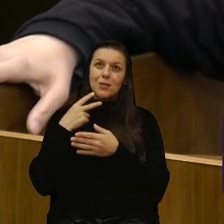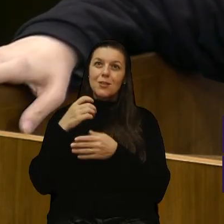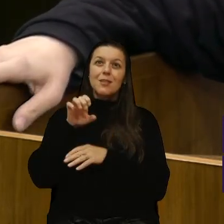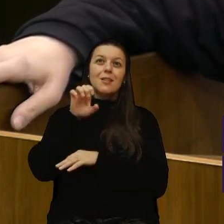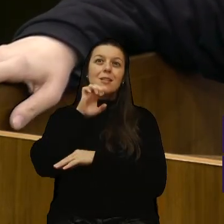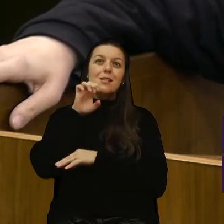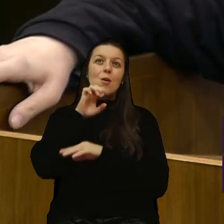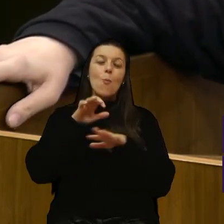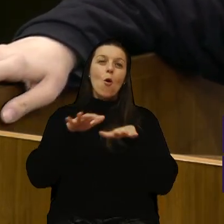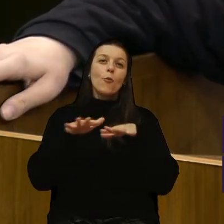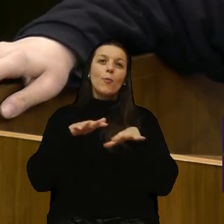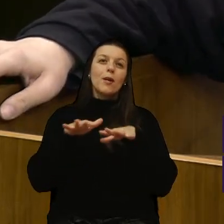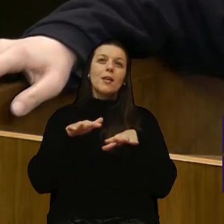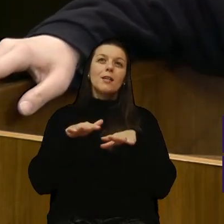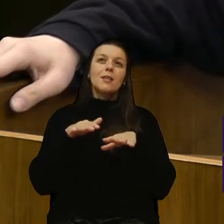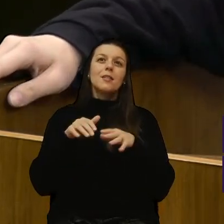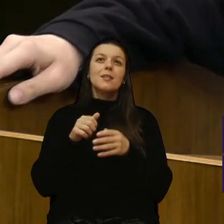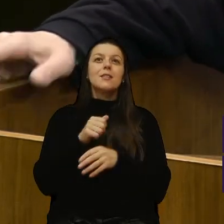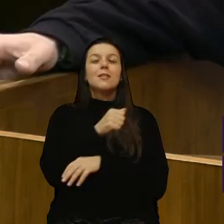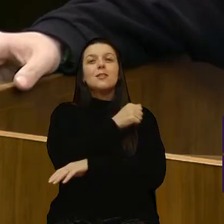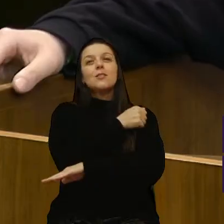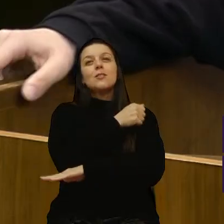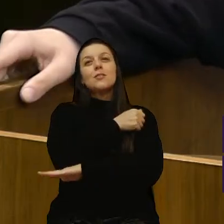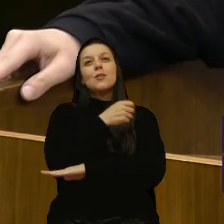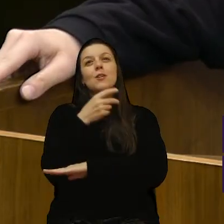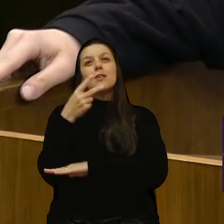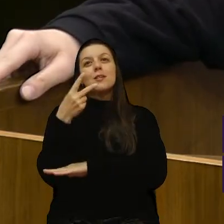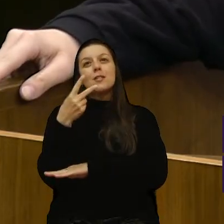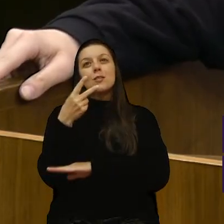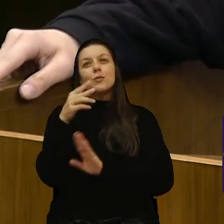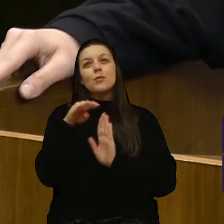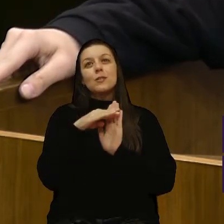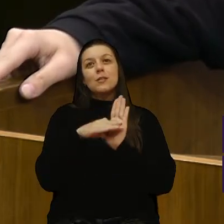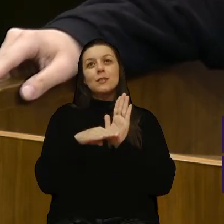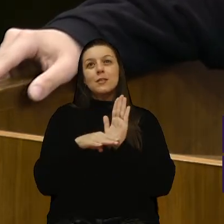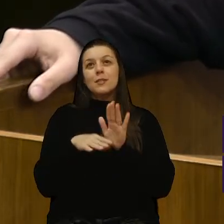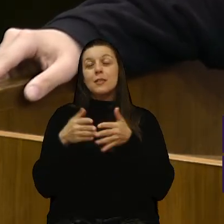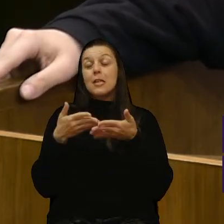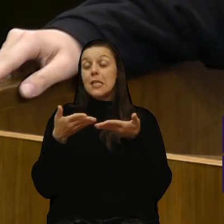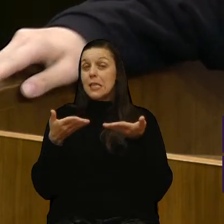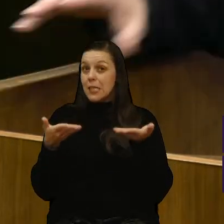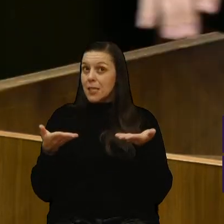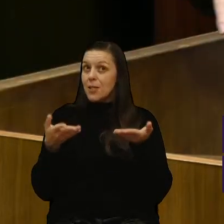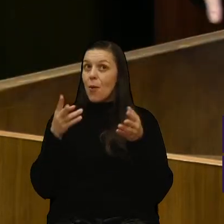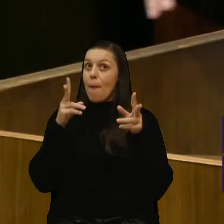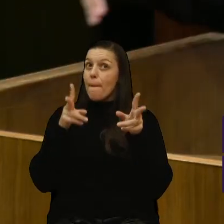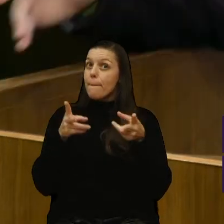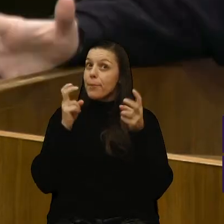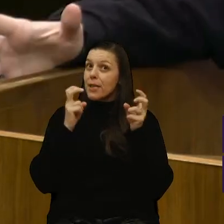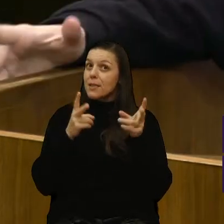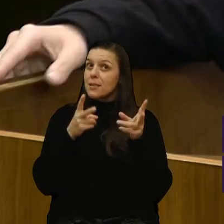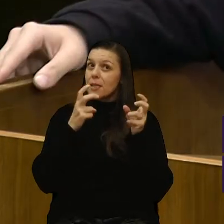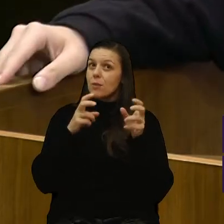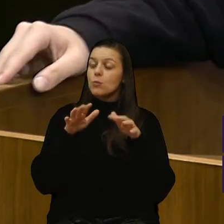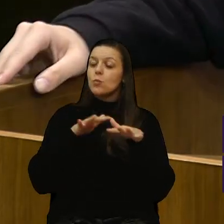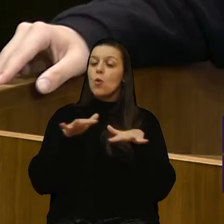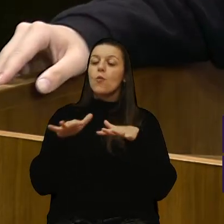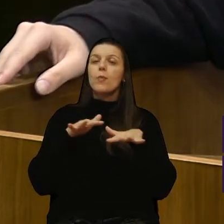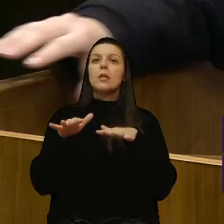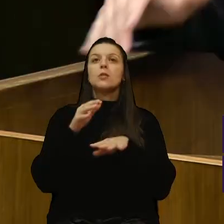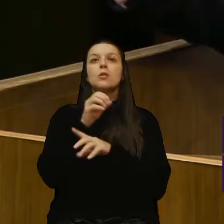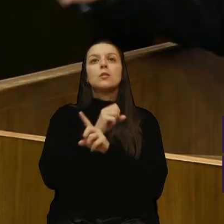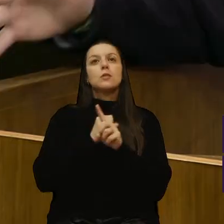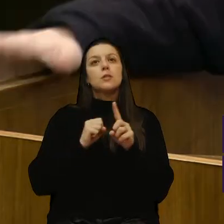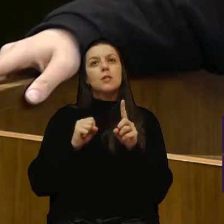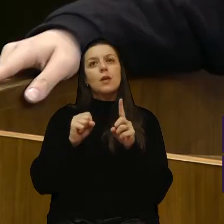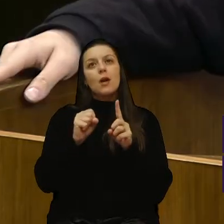movimento estudantil, né? Naquela época secundarista, e hoje é vereadora dessa casa. Então vejam como os movimentos sociais, o movimento